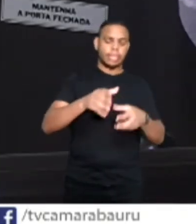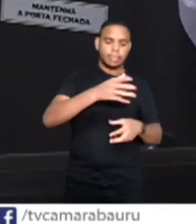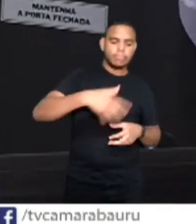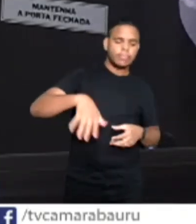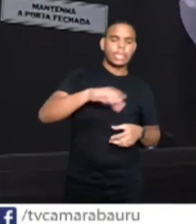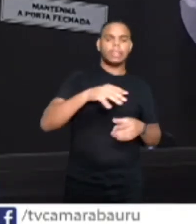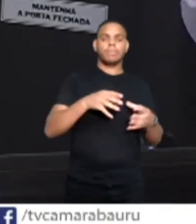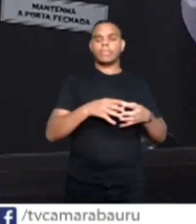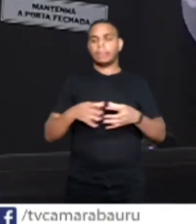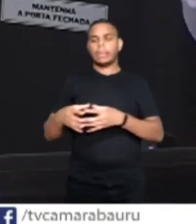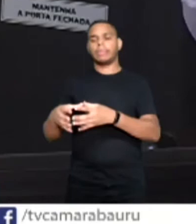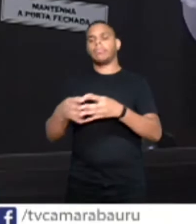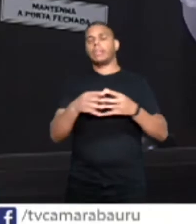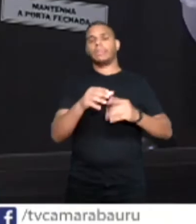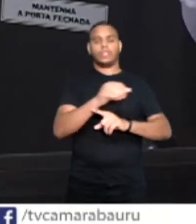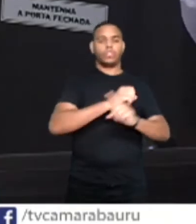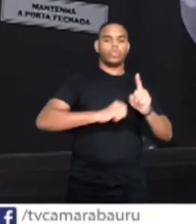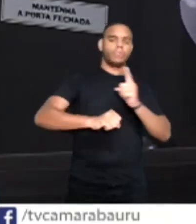bairros.